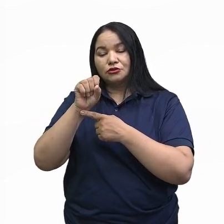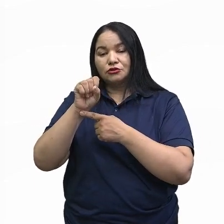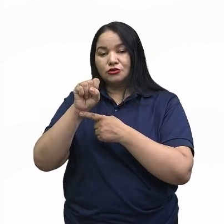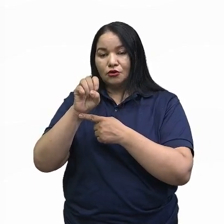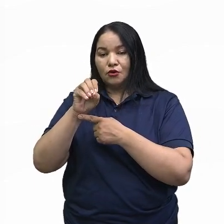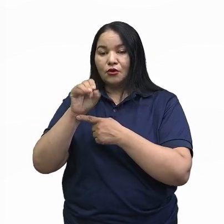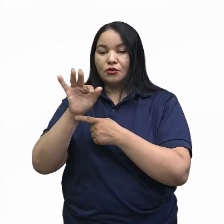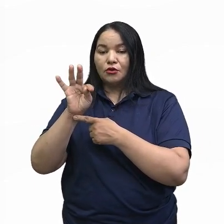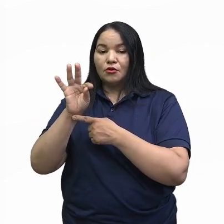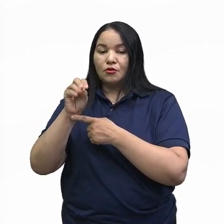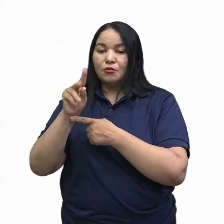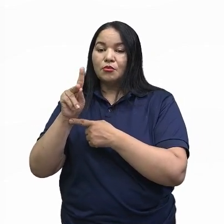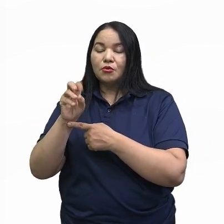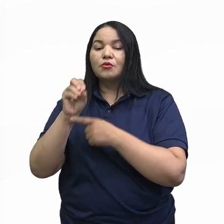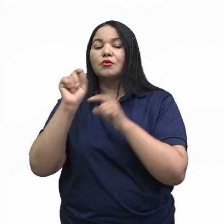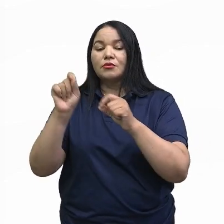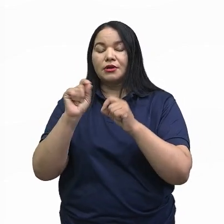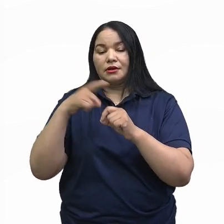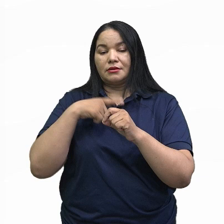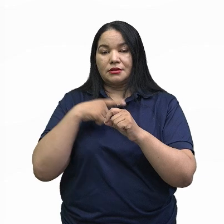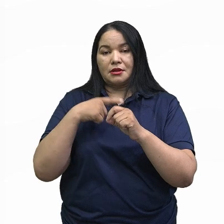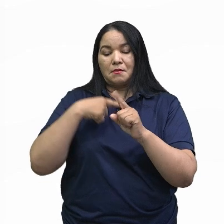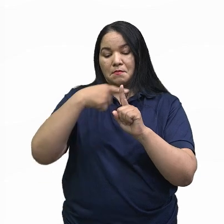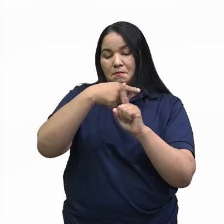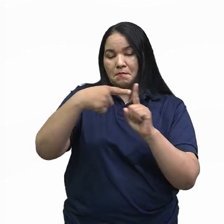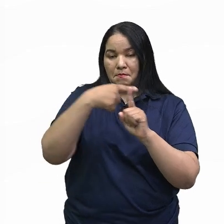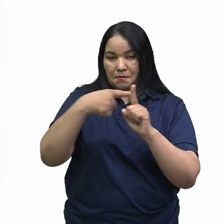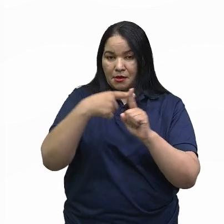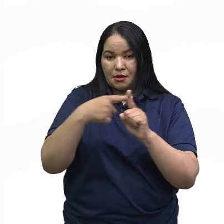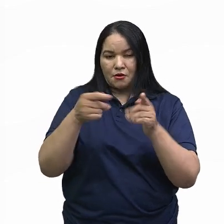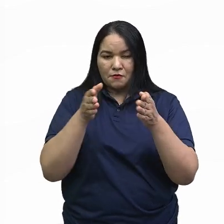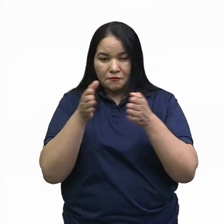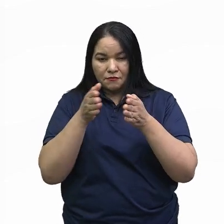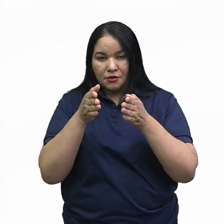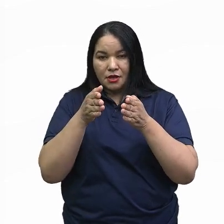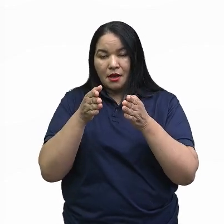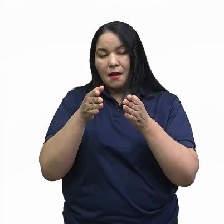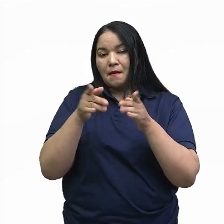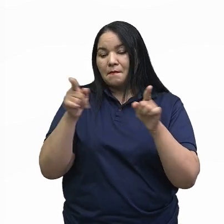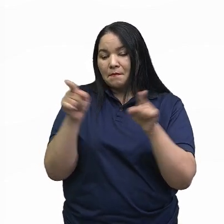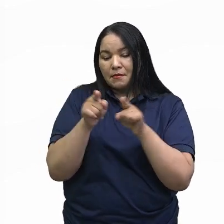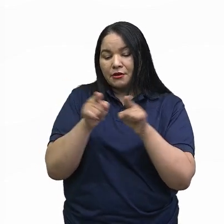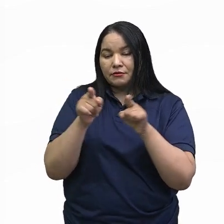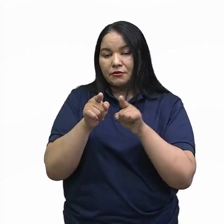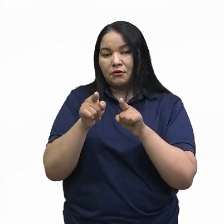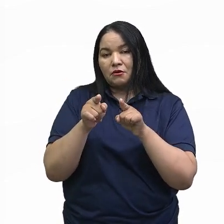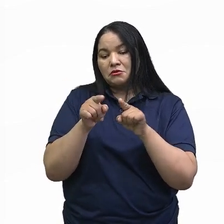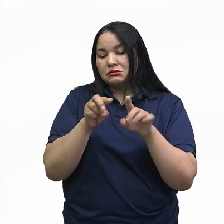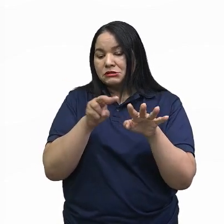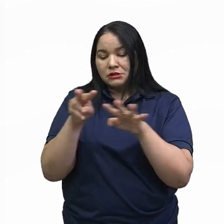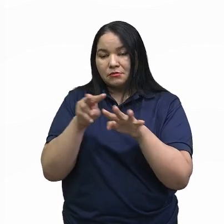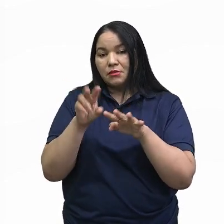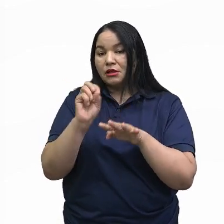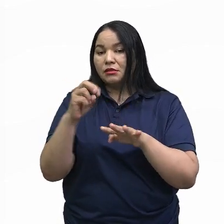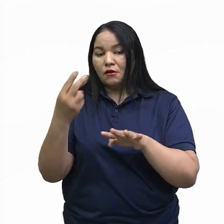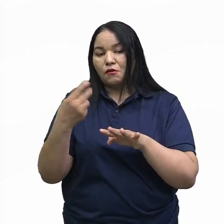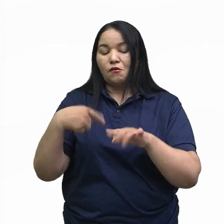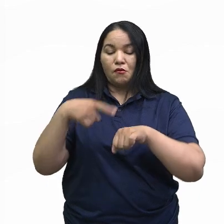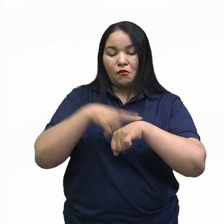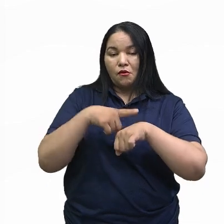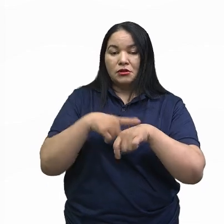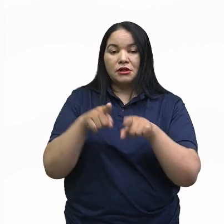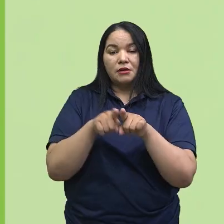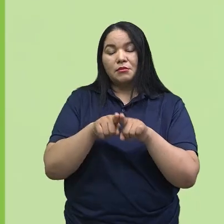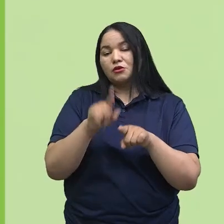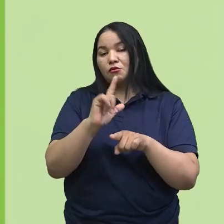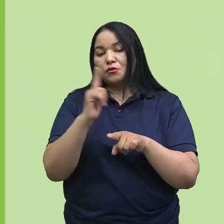que eles são... tem períodos de meia-vida menores, de semanas ou horas, e tem